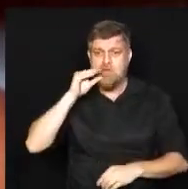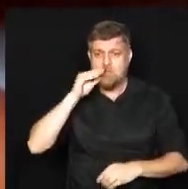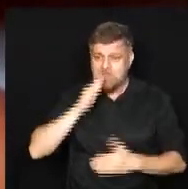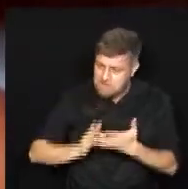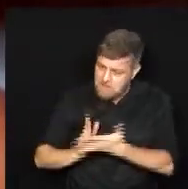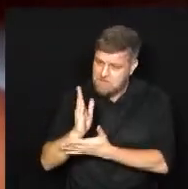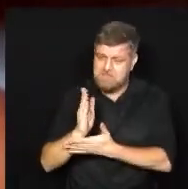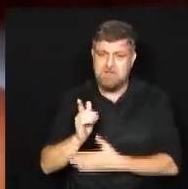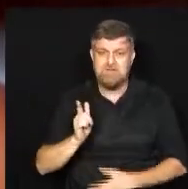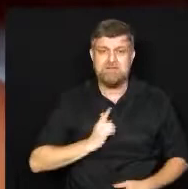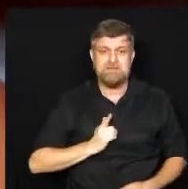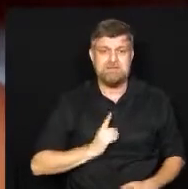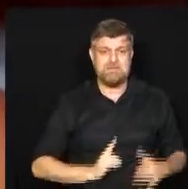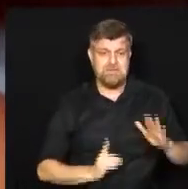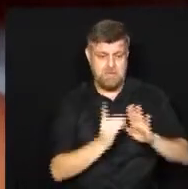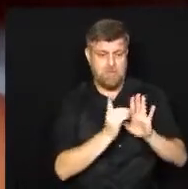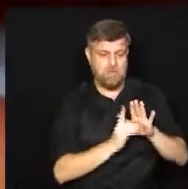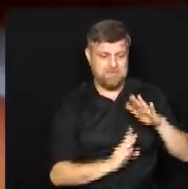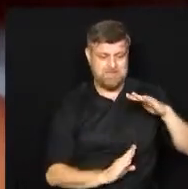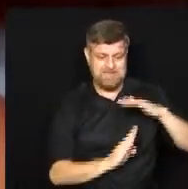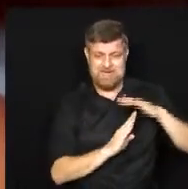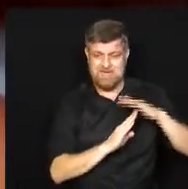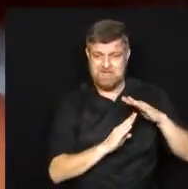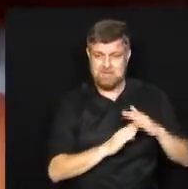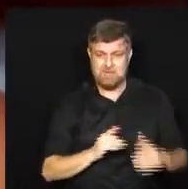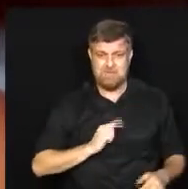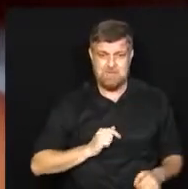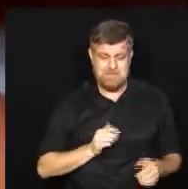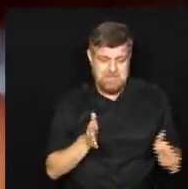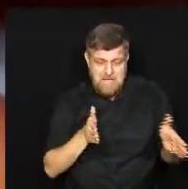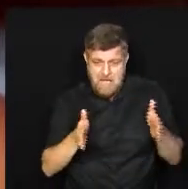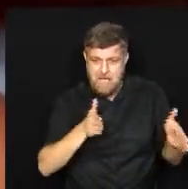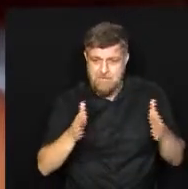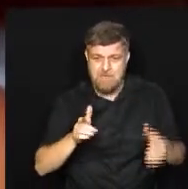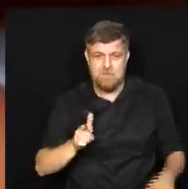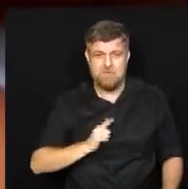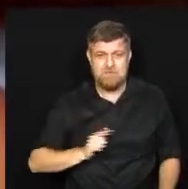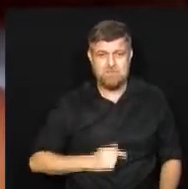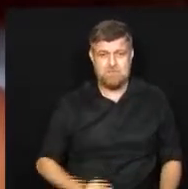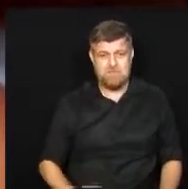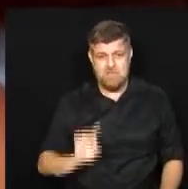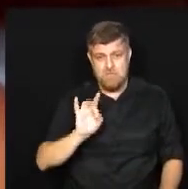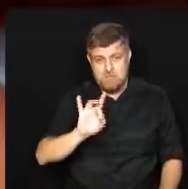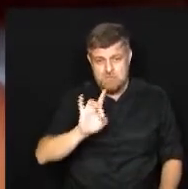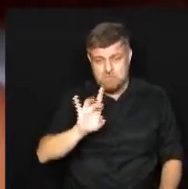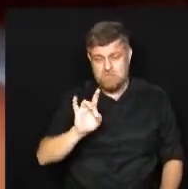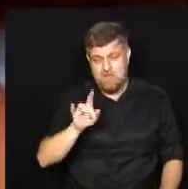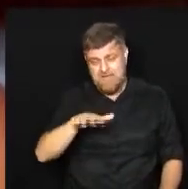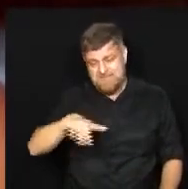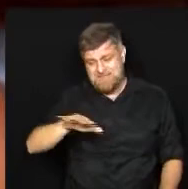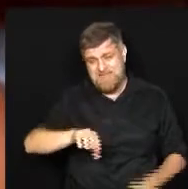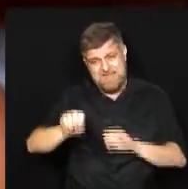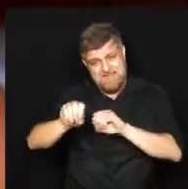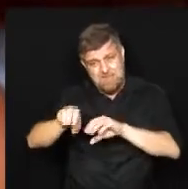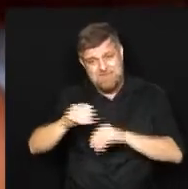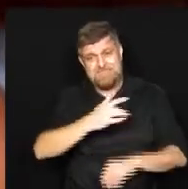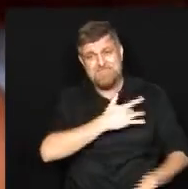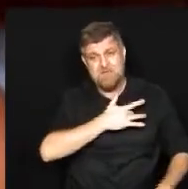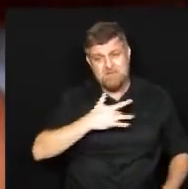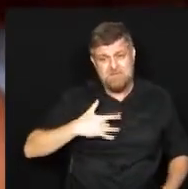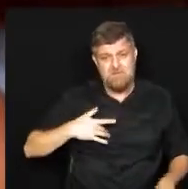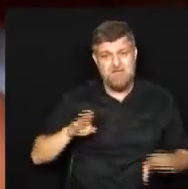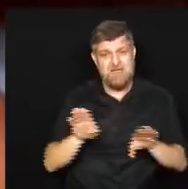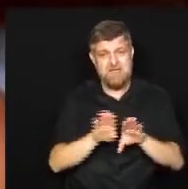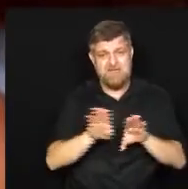limita digamos assim, a contratação de pessoal nesse período, exceto e na área da saúde, educação e